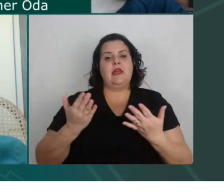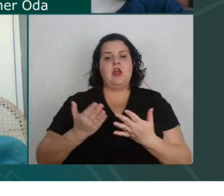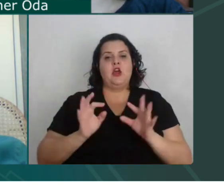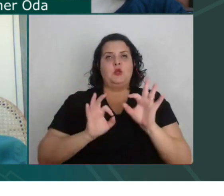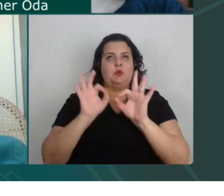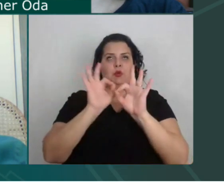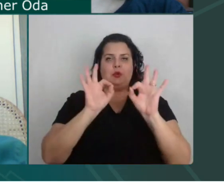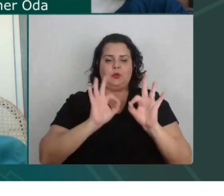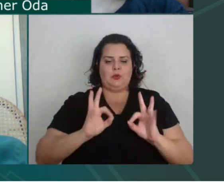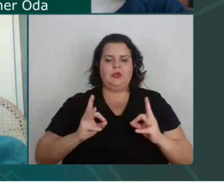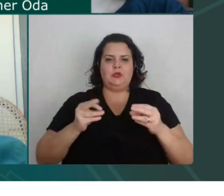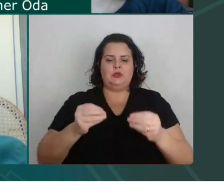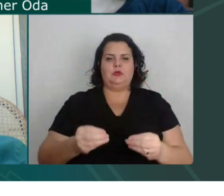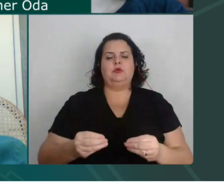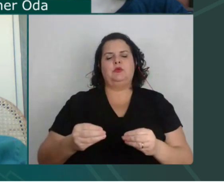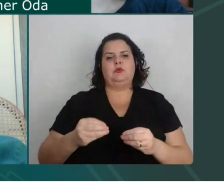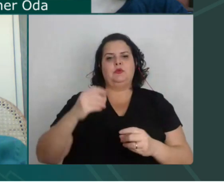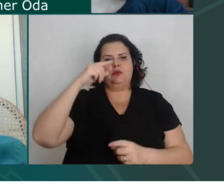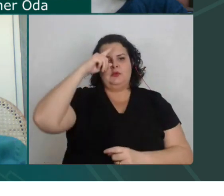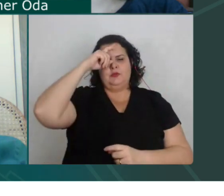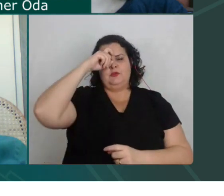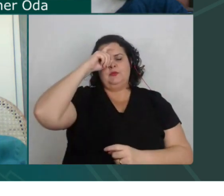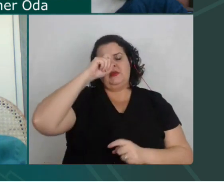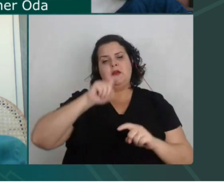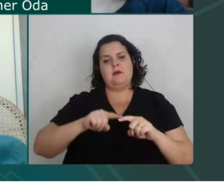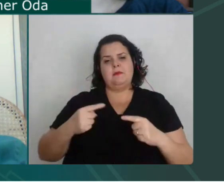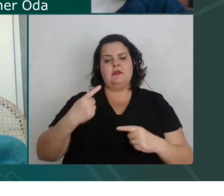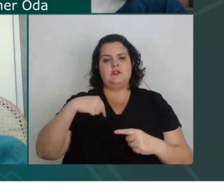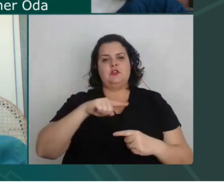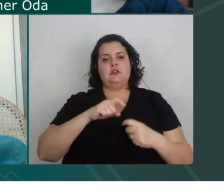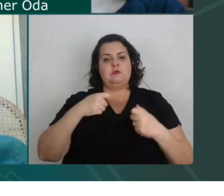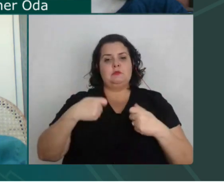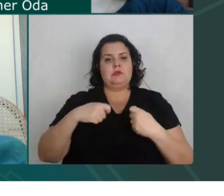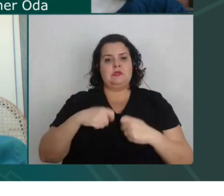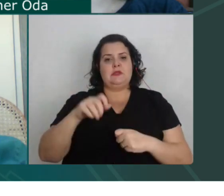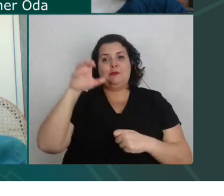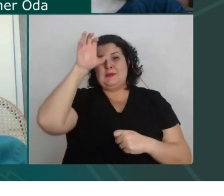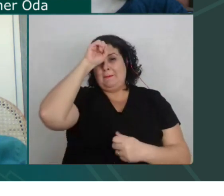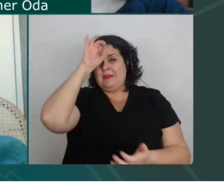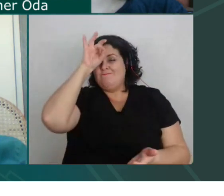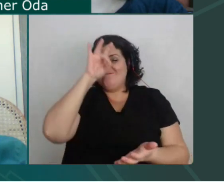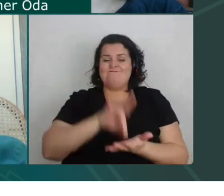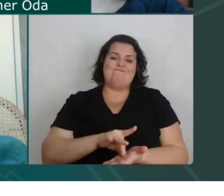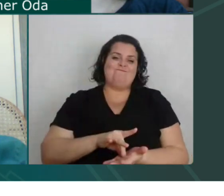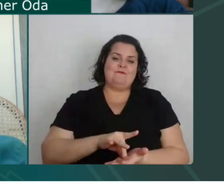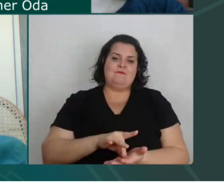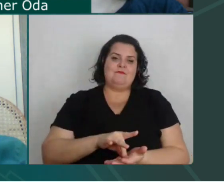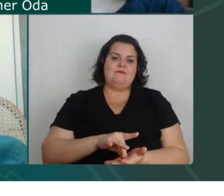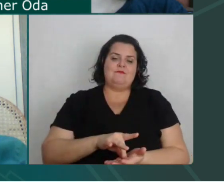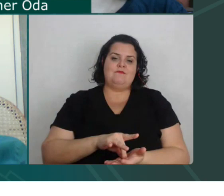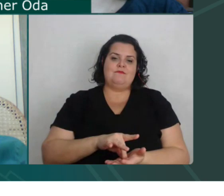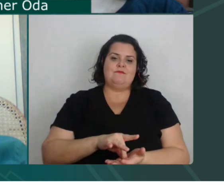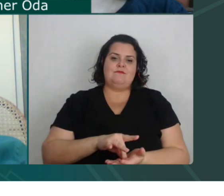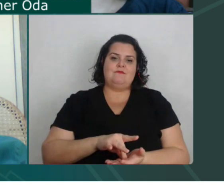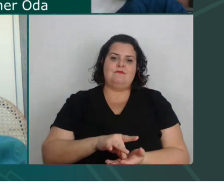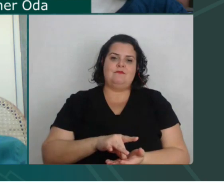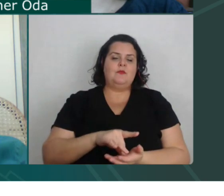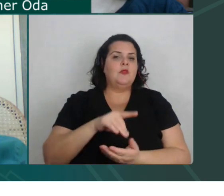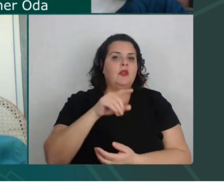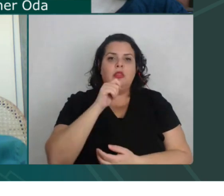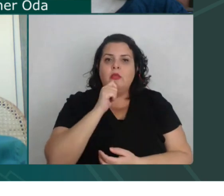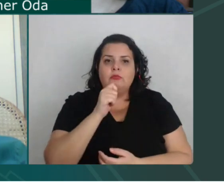hospitalar, mas o que a gente tem que aprender definitivamente é que não é possível discutir a menor o orçamento necessário